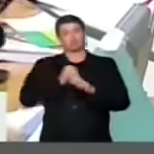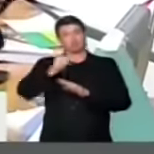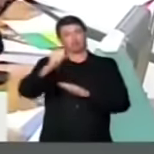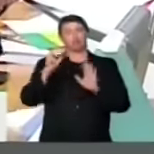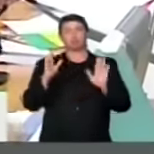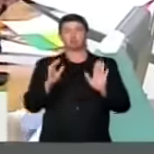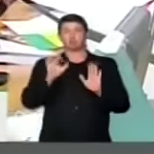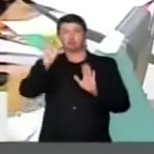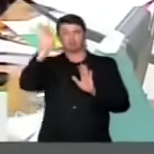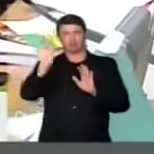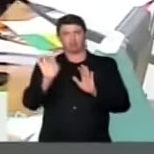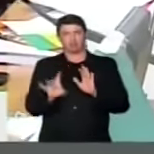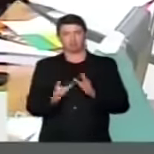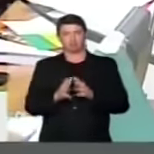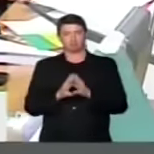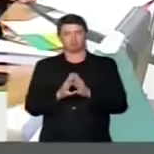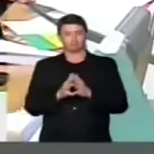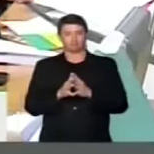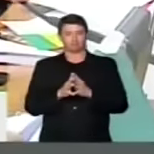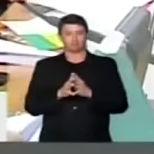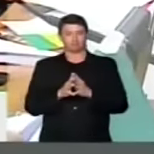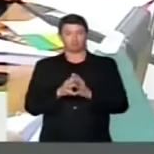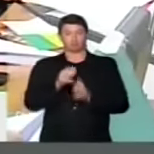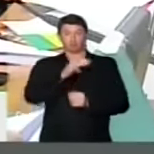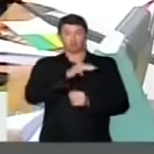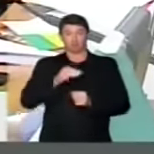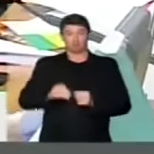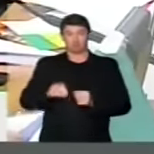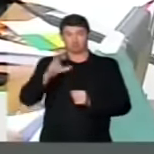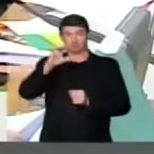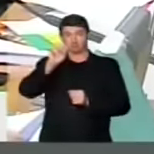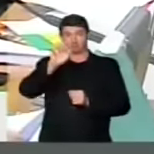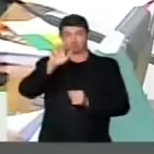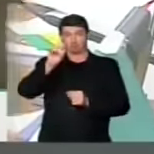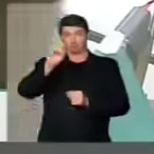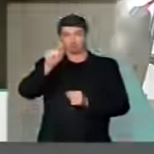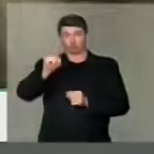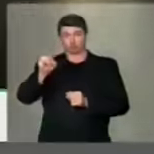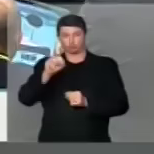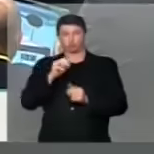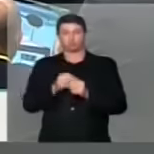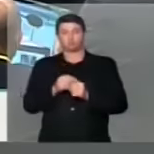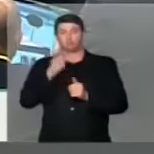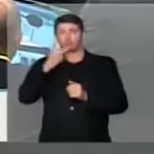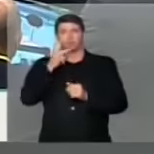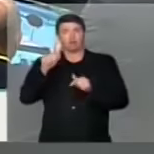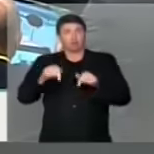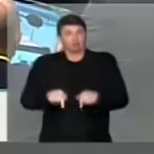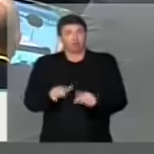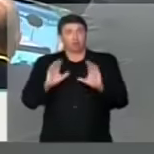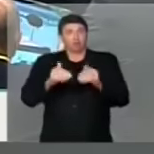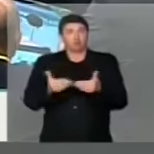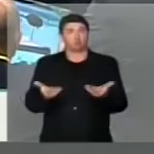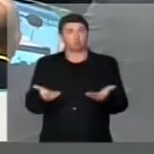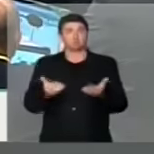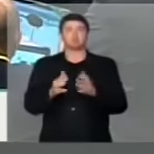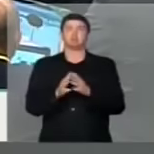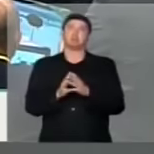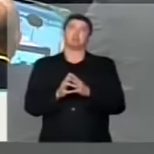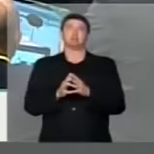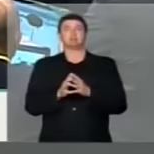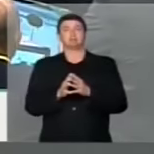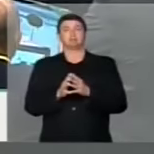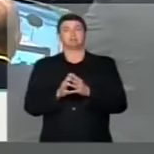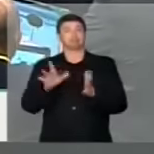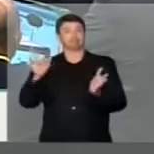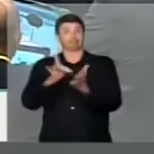rebatidos um a um. Iniciou o ministro José Eduardo Cardoso afirmando aqui nesta comissão que,